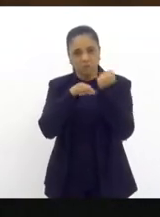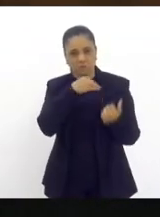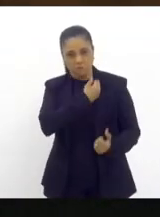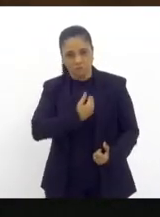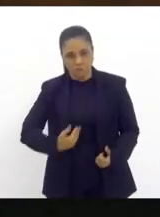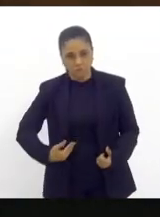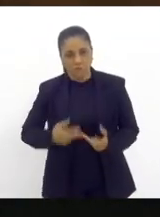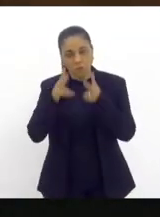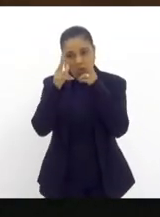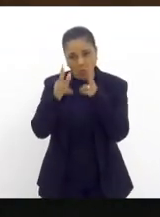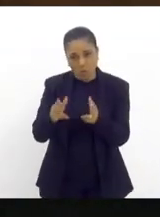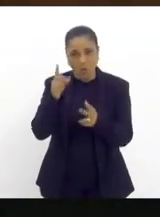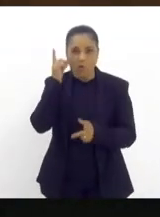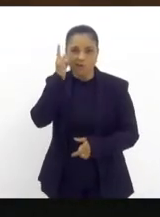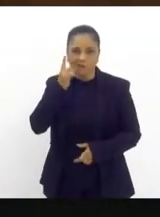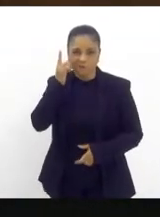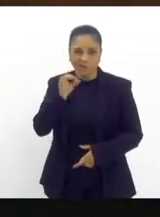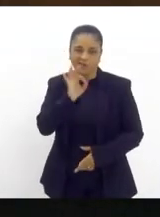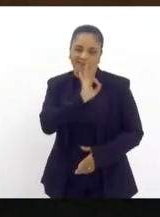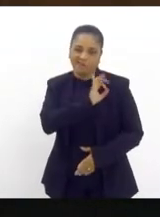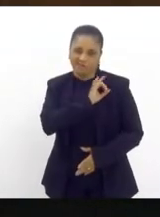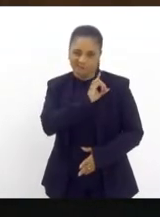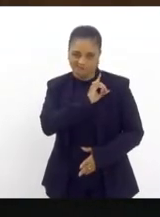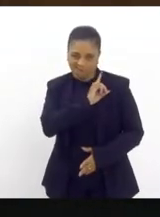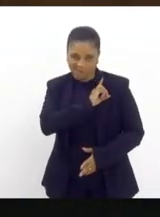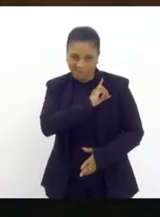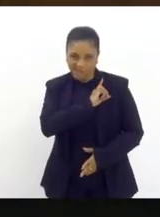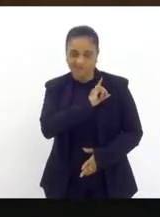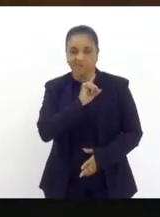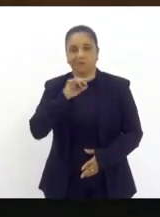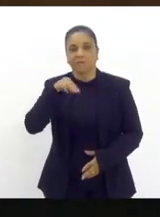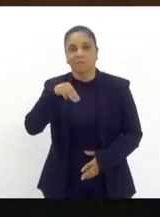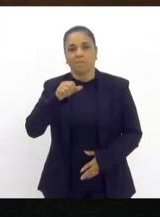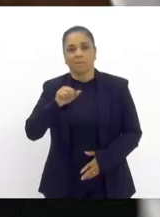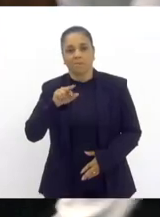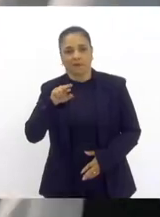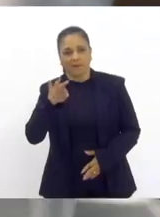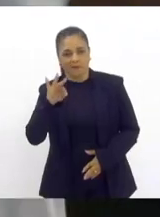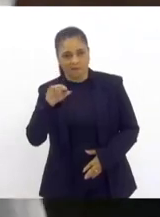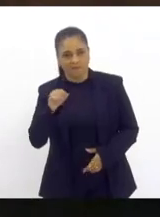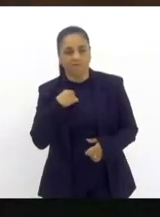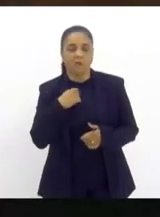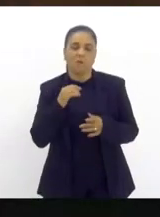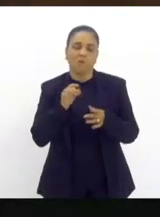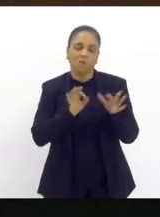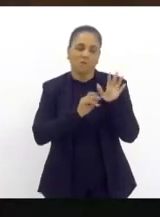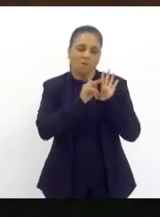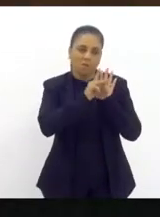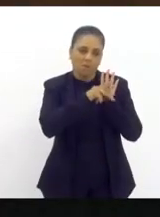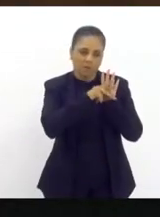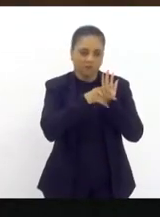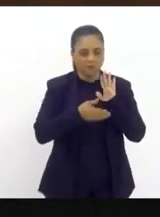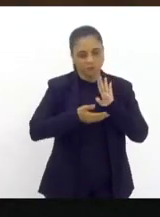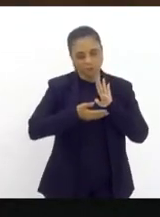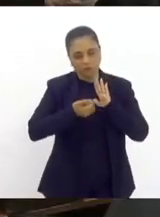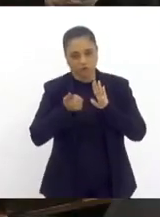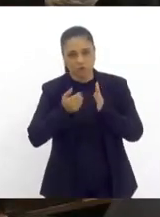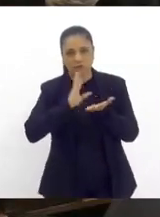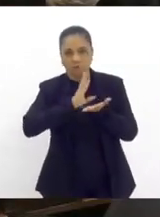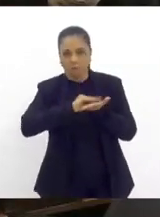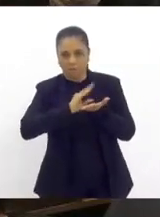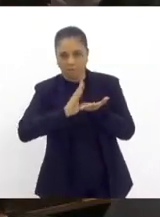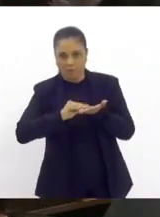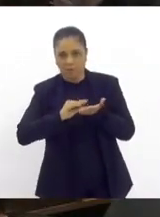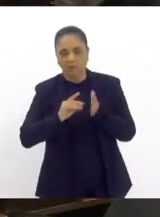deputada Marta Rocha de não existir um projeto desse Mas pedi a retirada de pauta por gentileza Obrigado